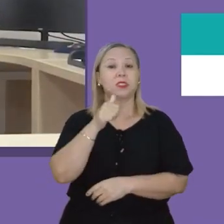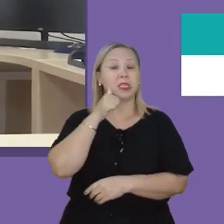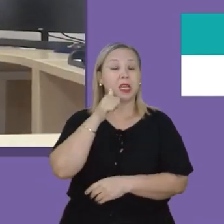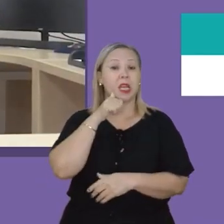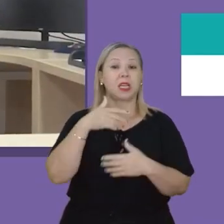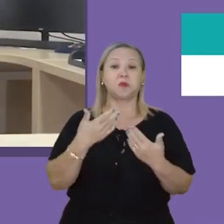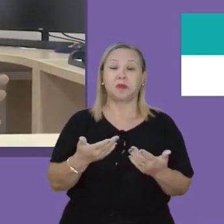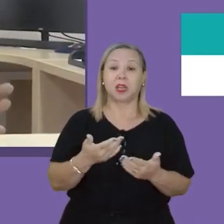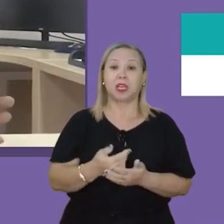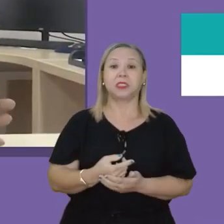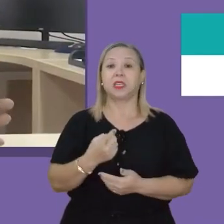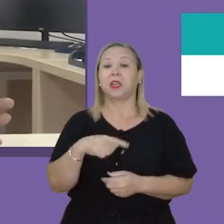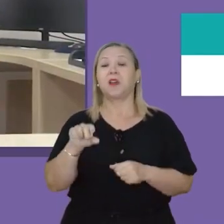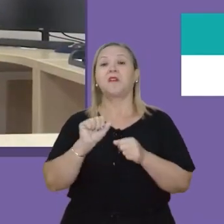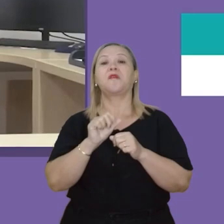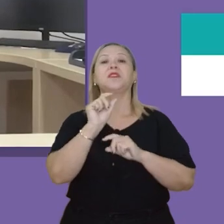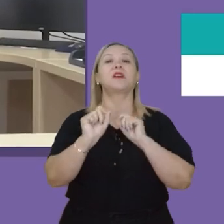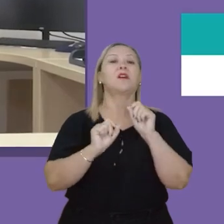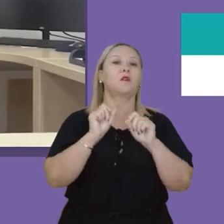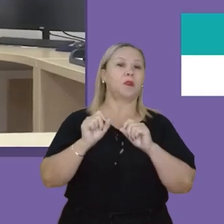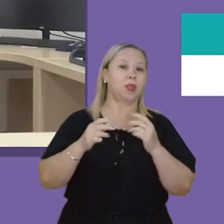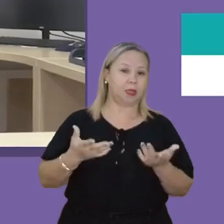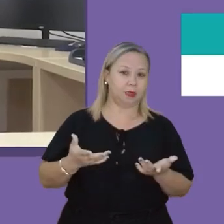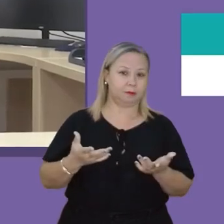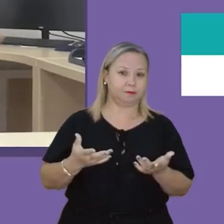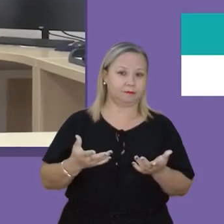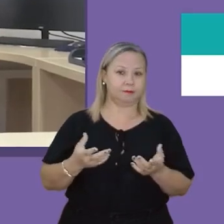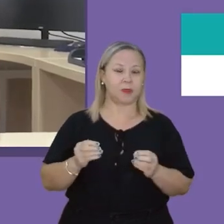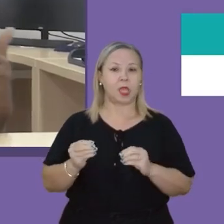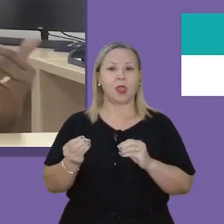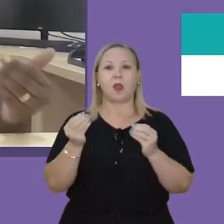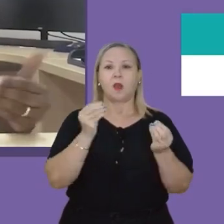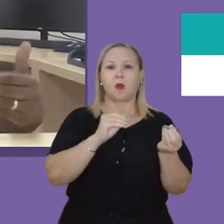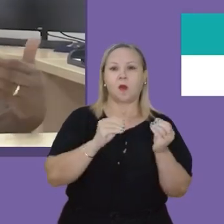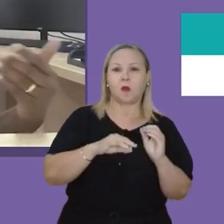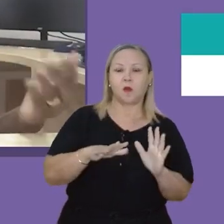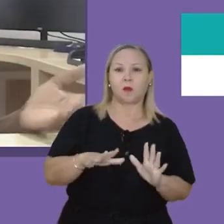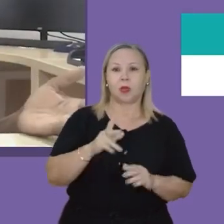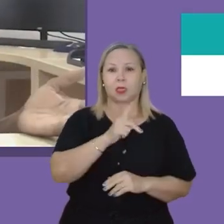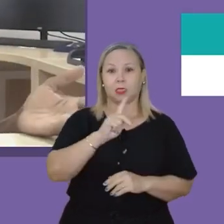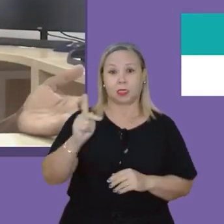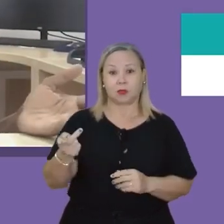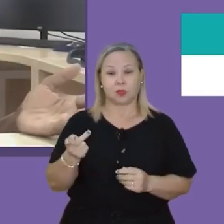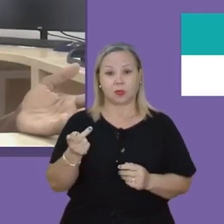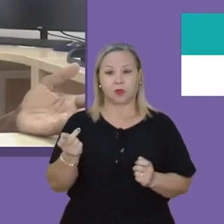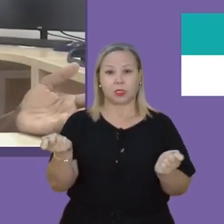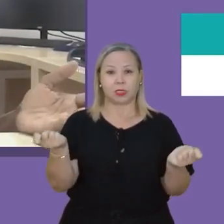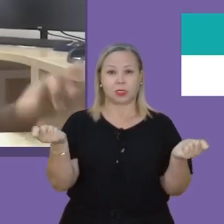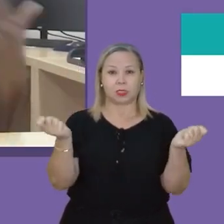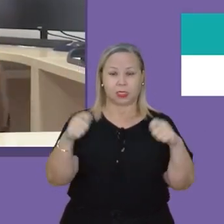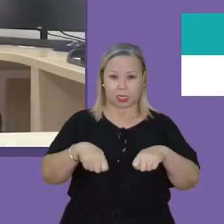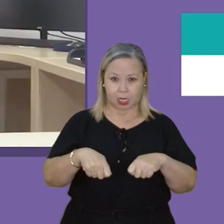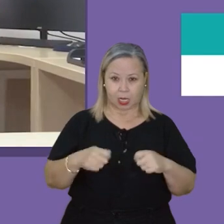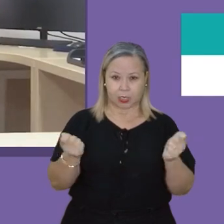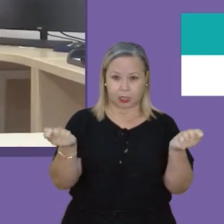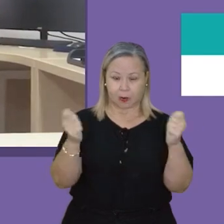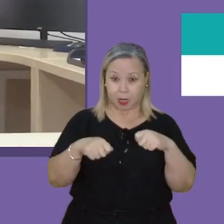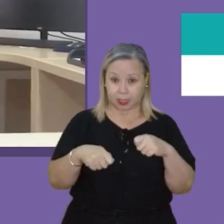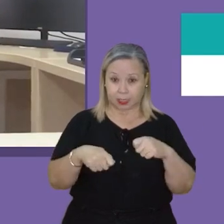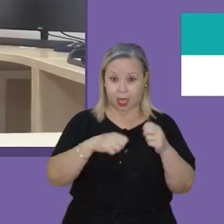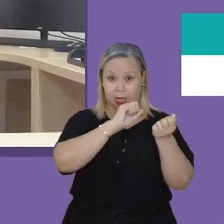mulheres foram fazer o quê? Foram colocar algumas das suas habilidades